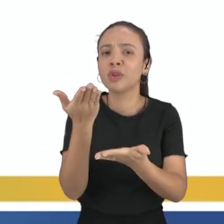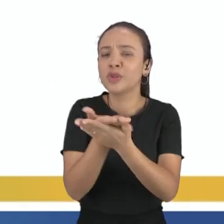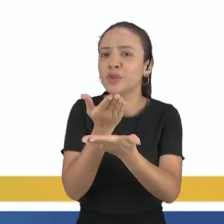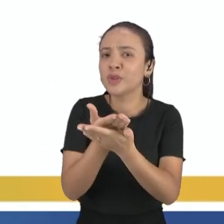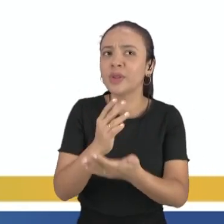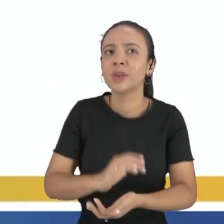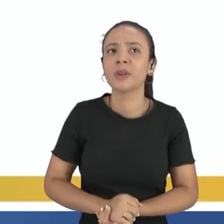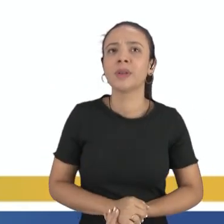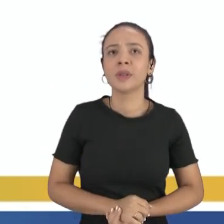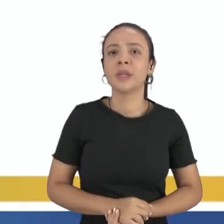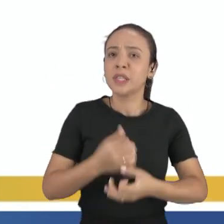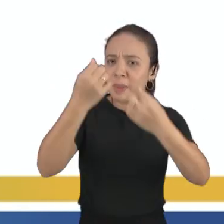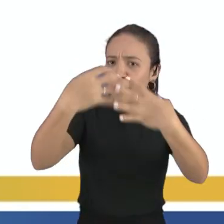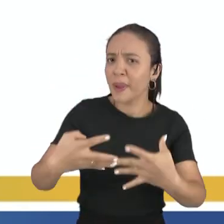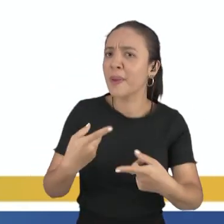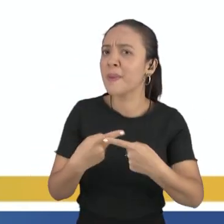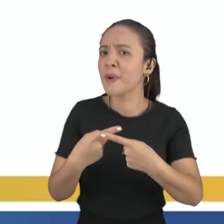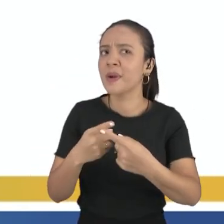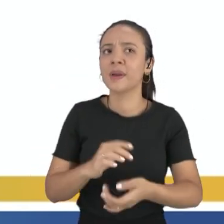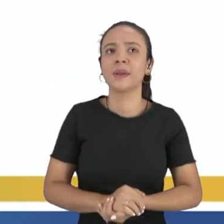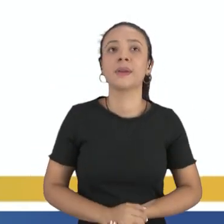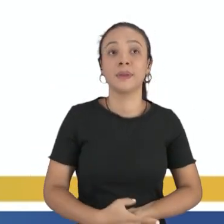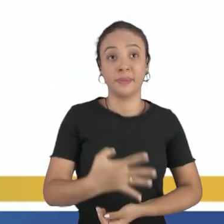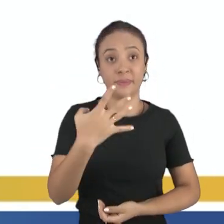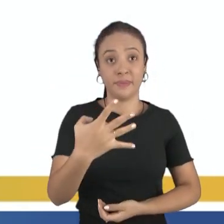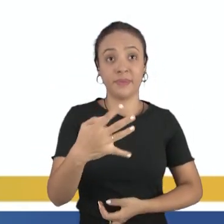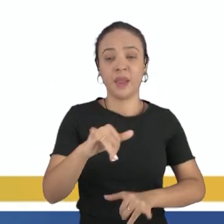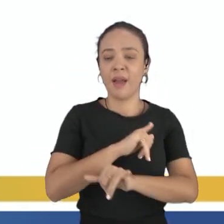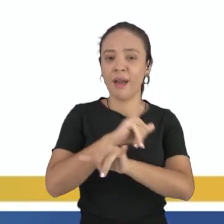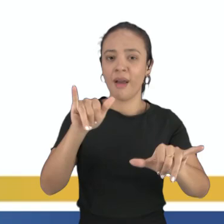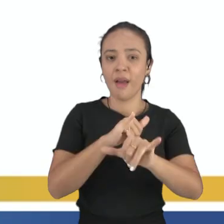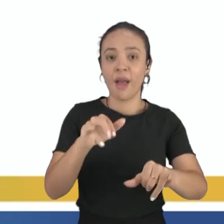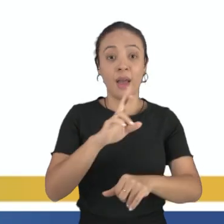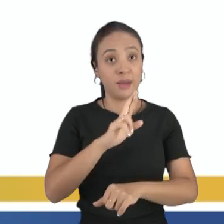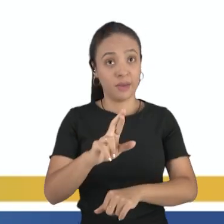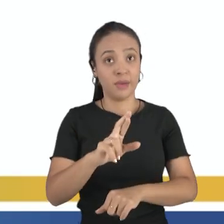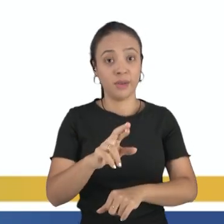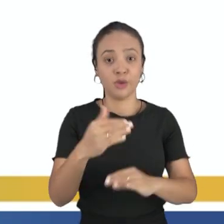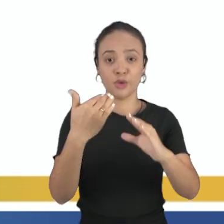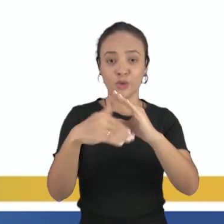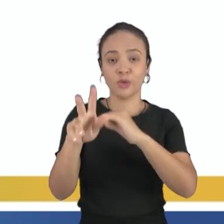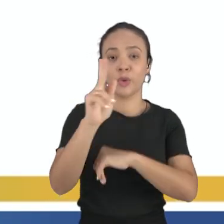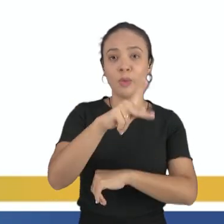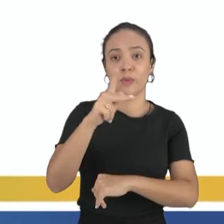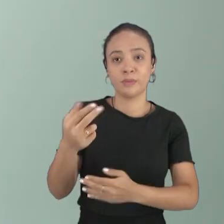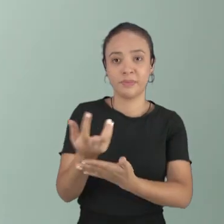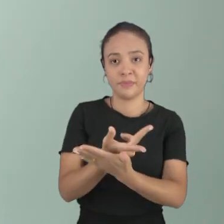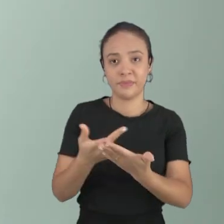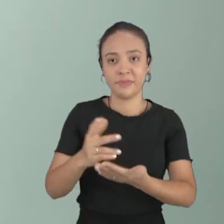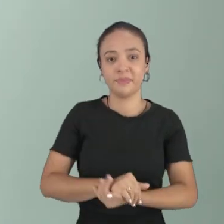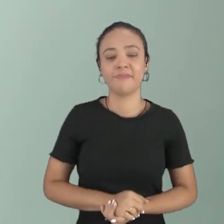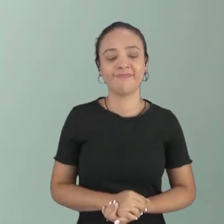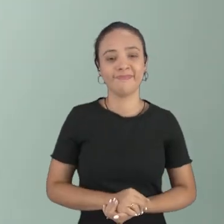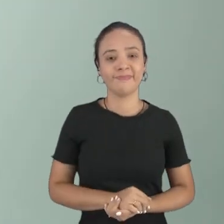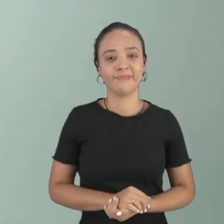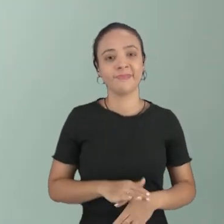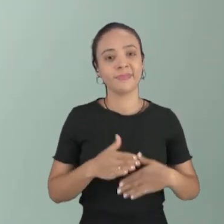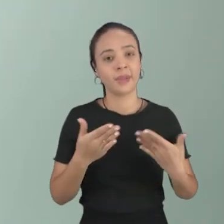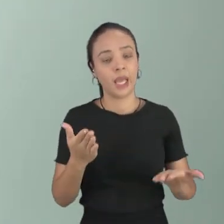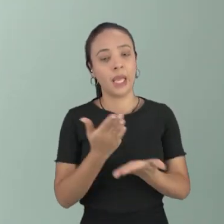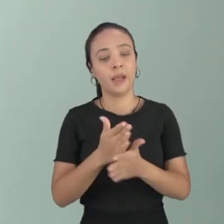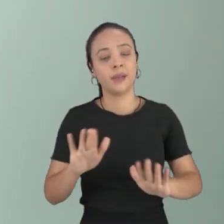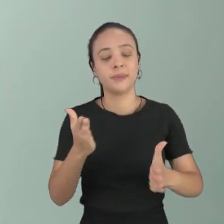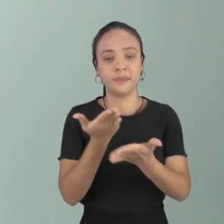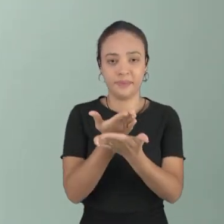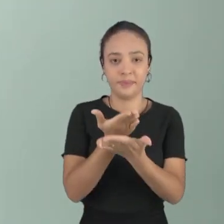escolheria? Justifique a sua resposta. Por fim, compartilhe a resposta com seu professor de arte. É isso, estamos